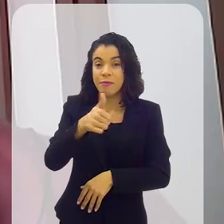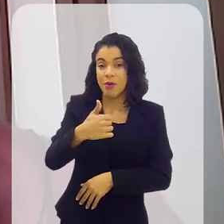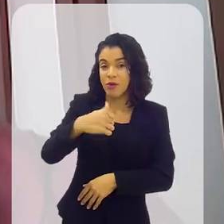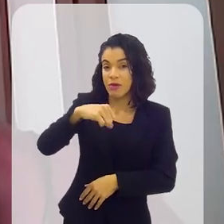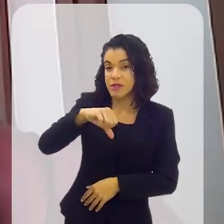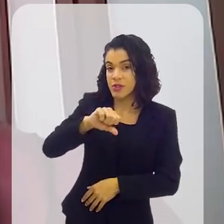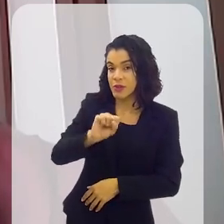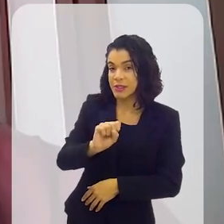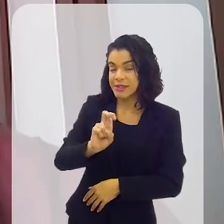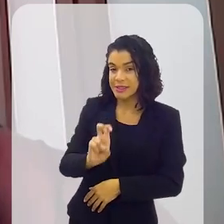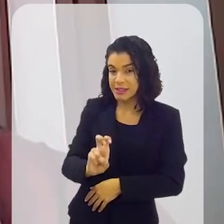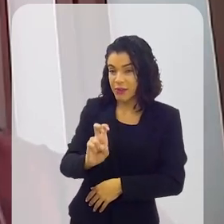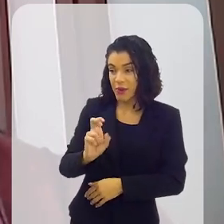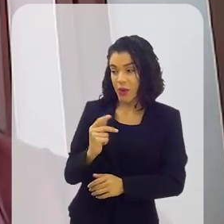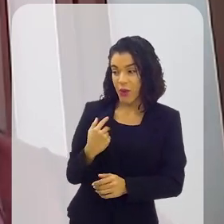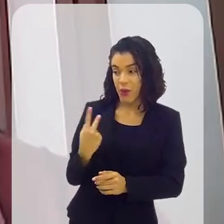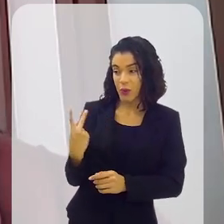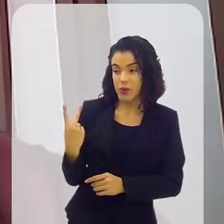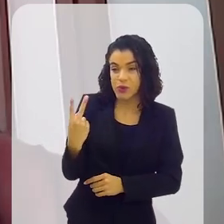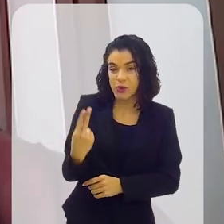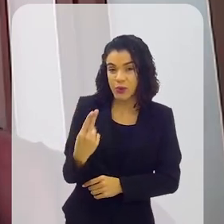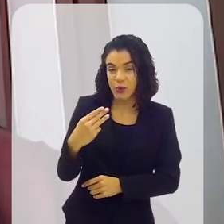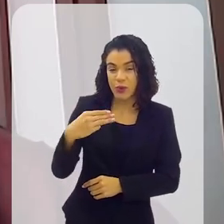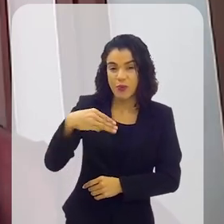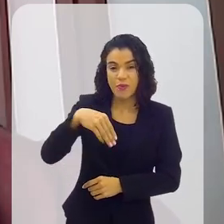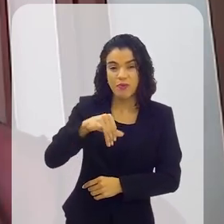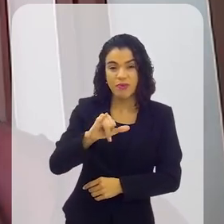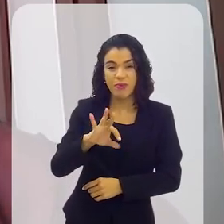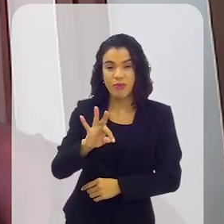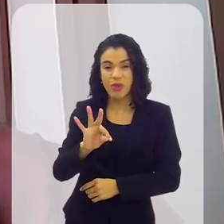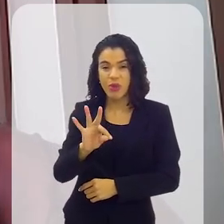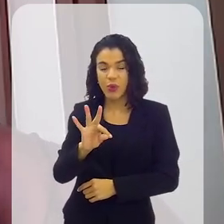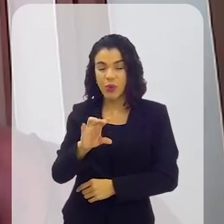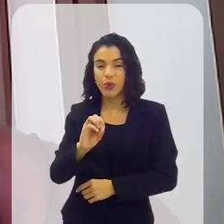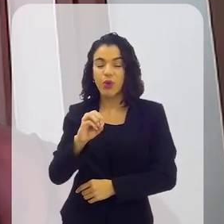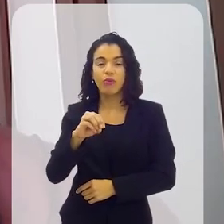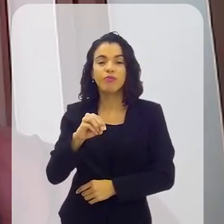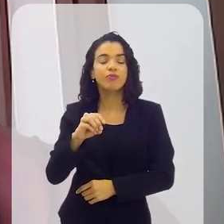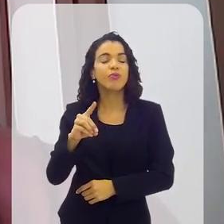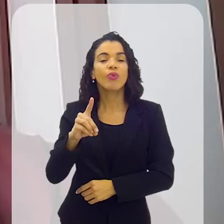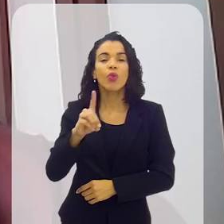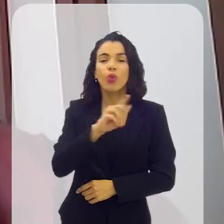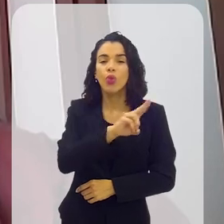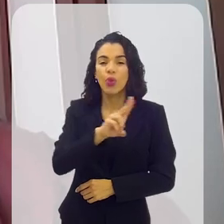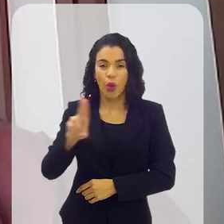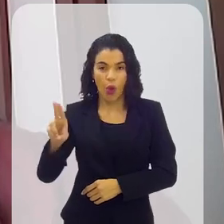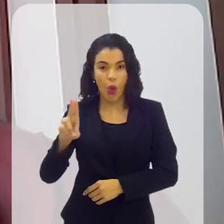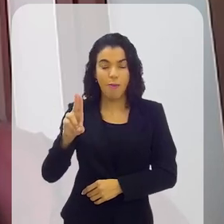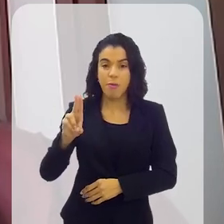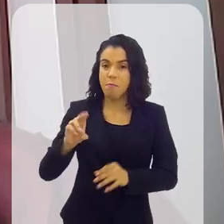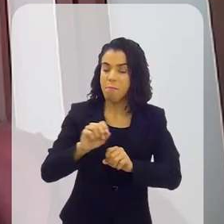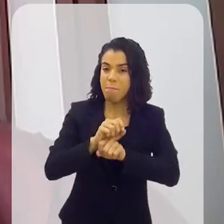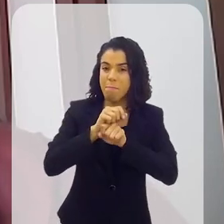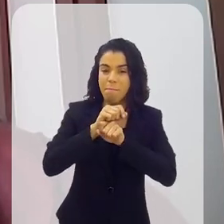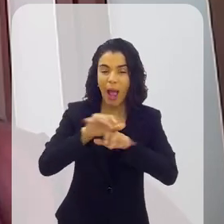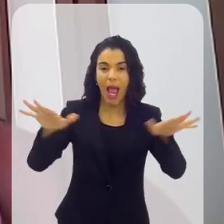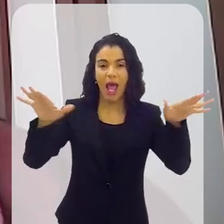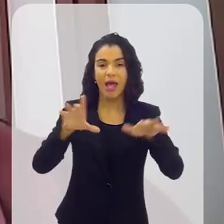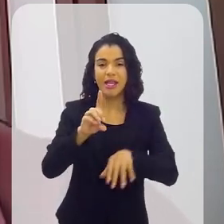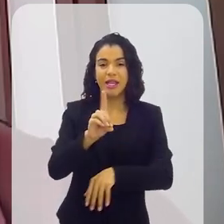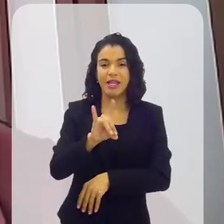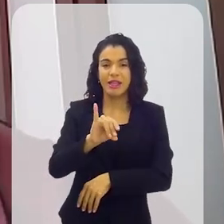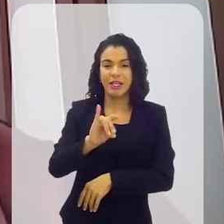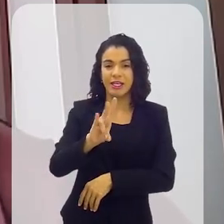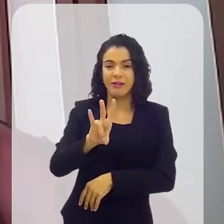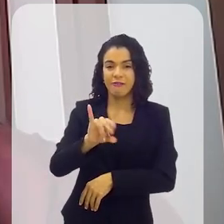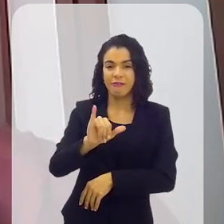E em 85, eu e Milton fizemos a produção do disco Divina Luz, o disco que deu o primeiro disco de ouro ao